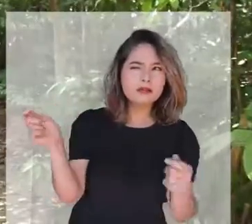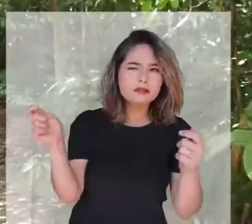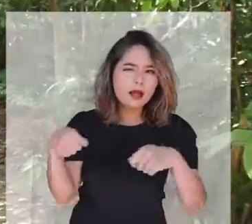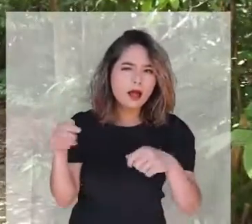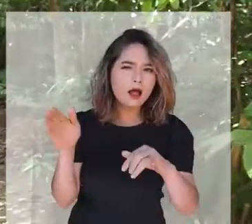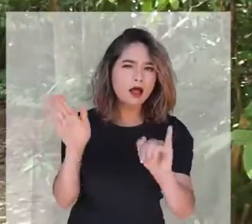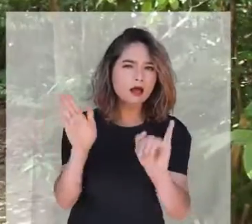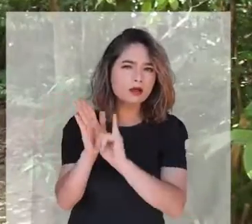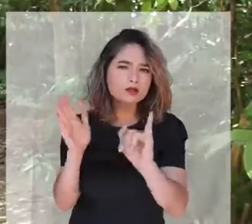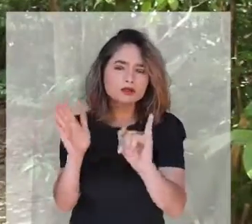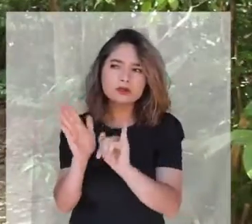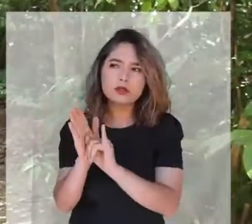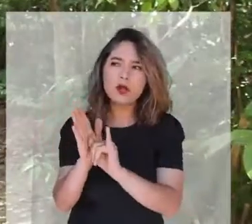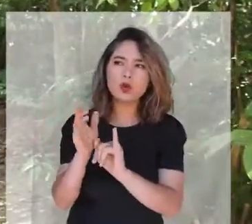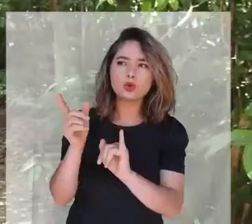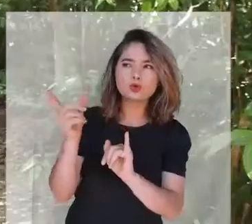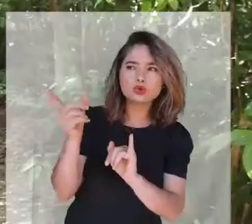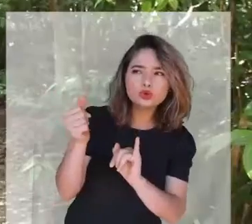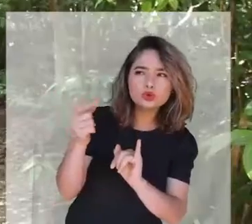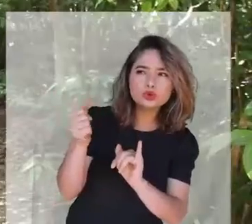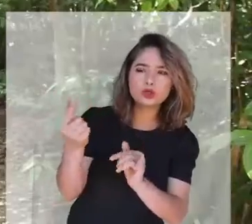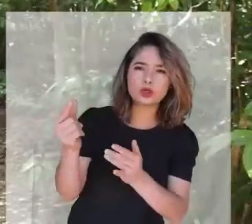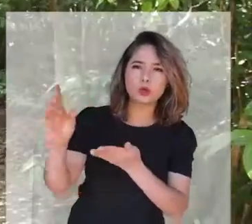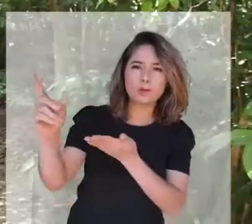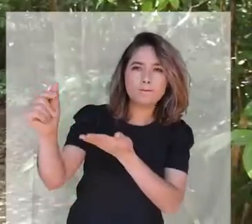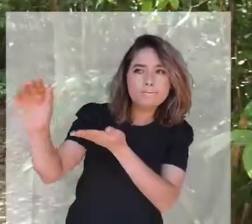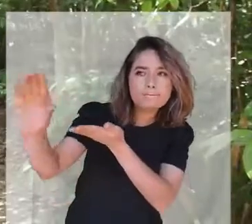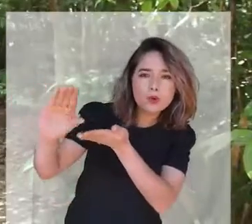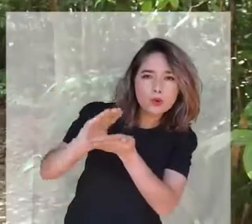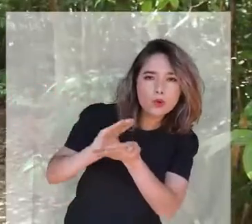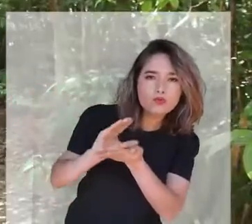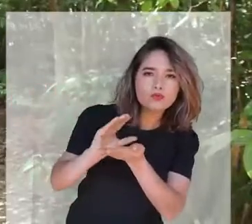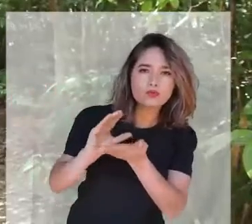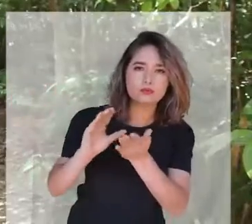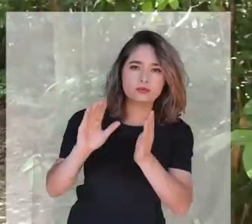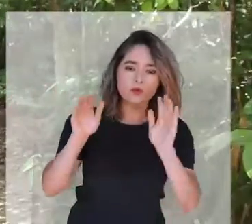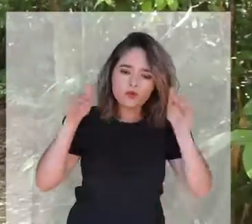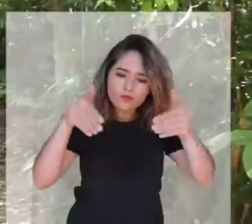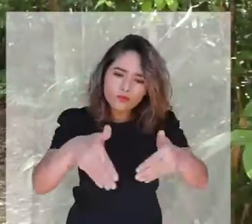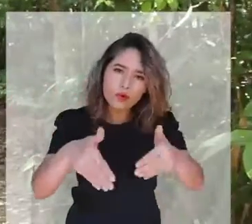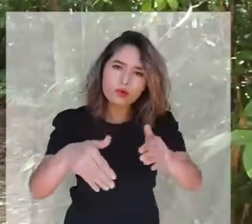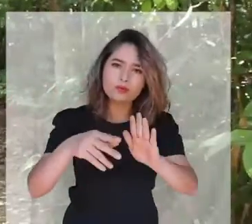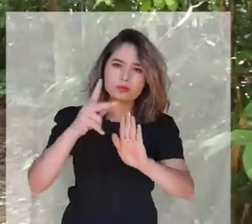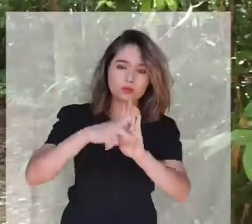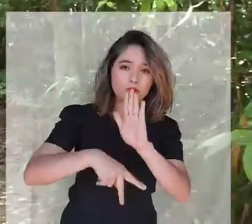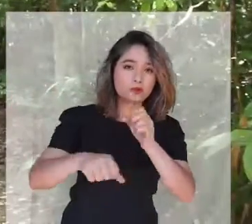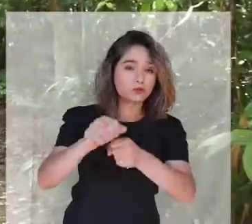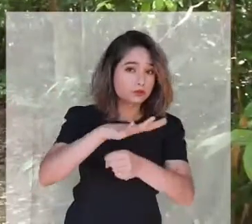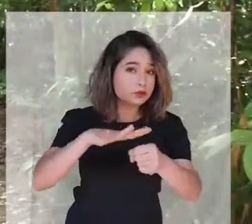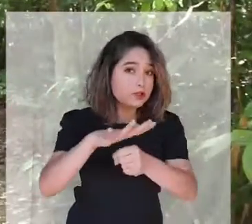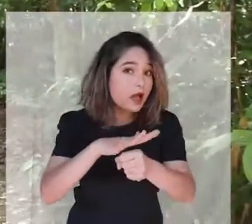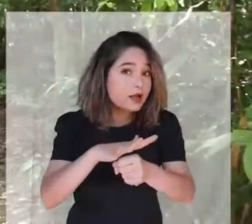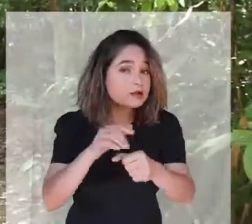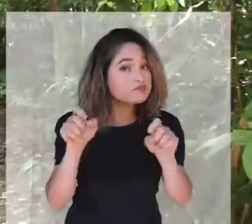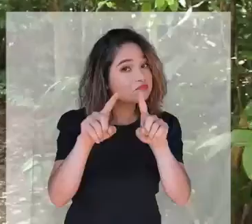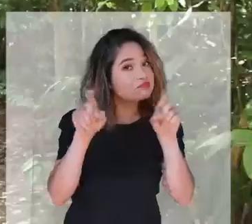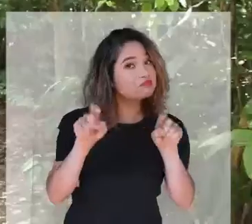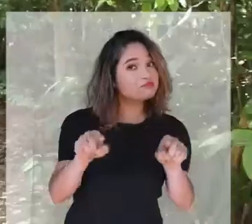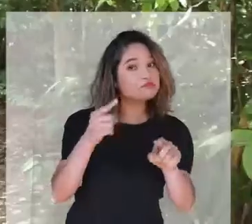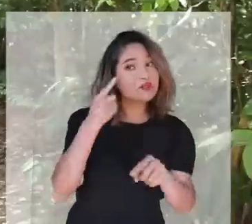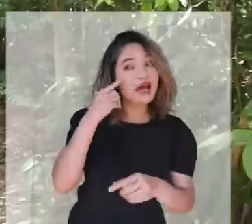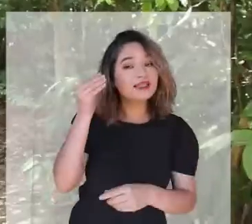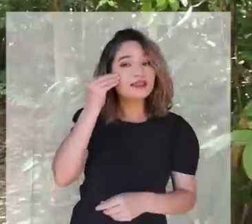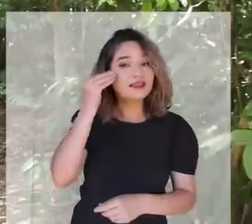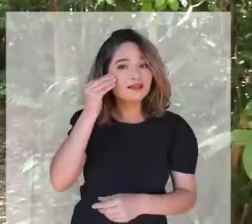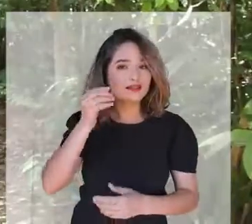de Pró-Reitores das instituições de ensino superior públicas, para que, de fato, a fatia da